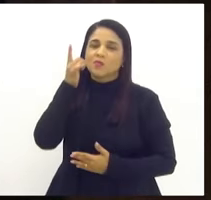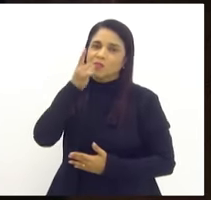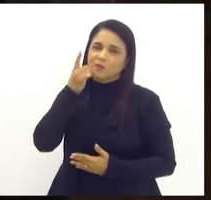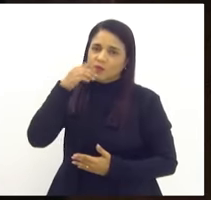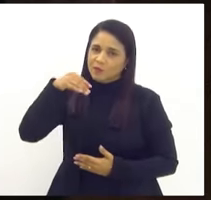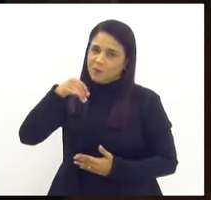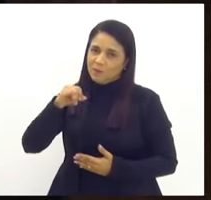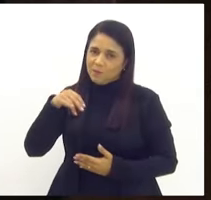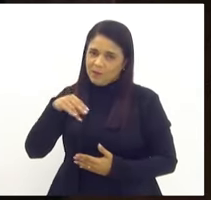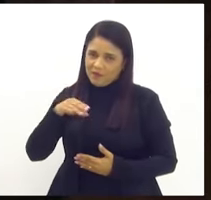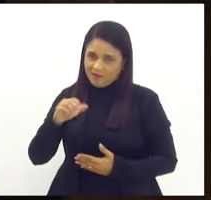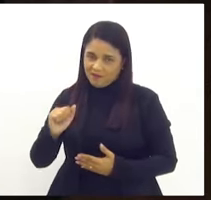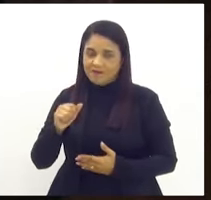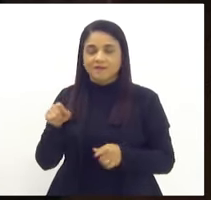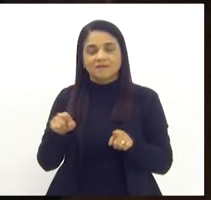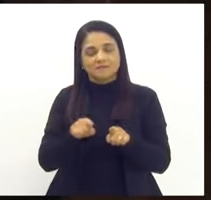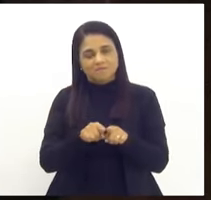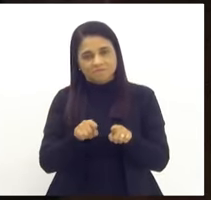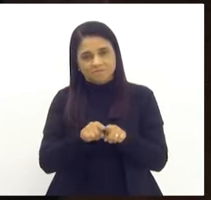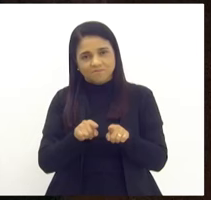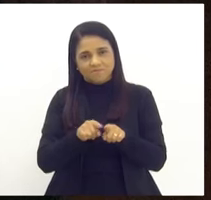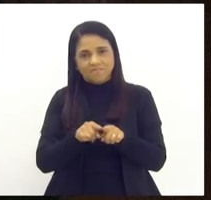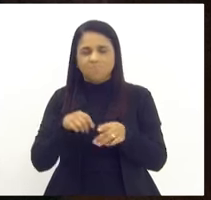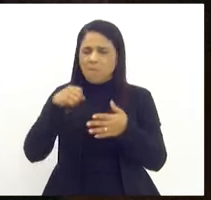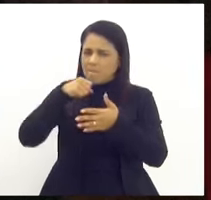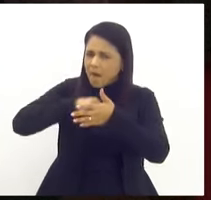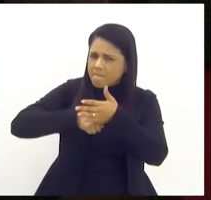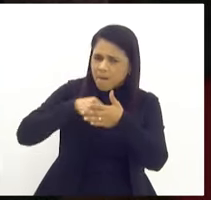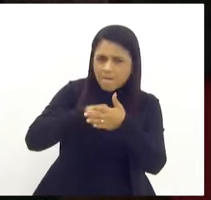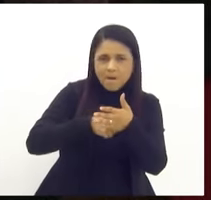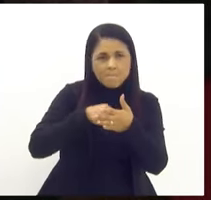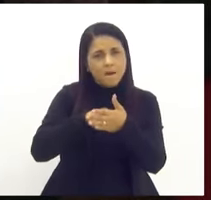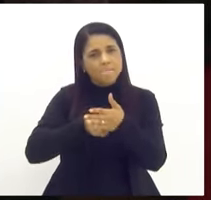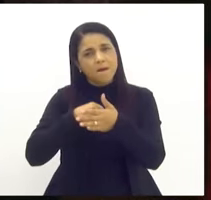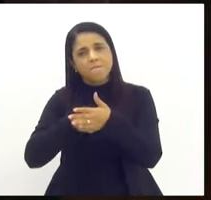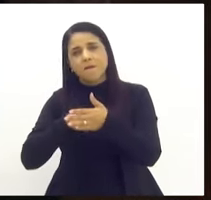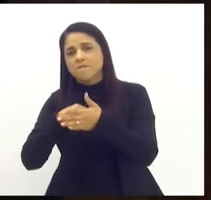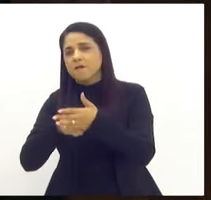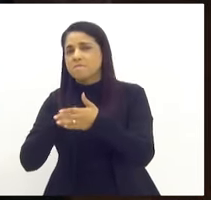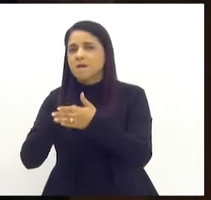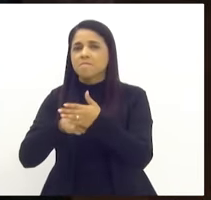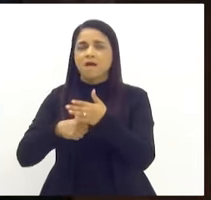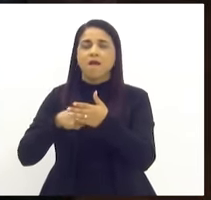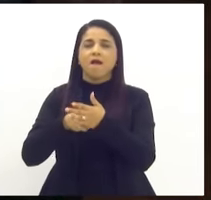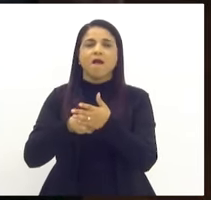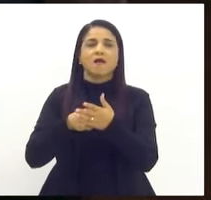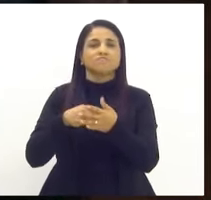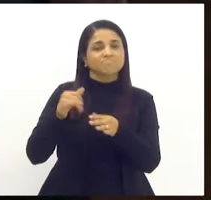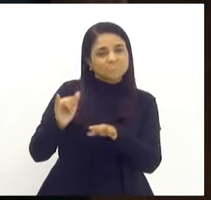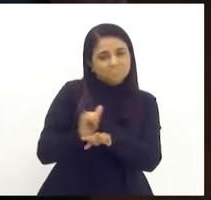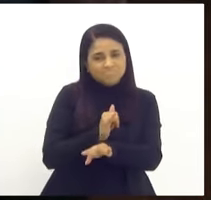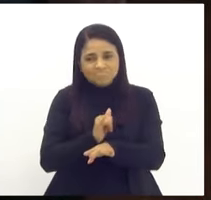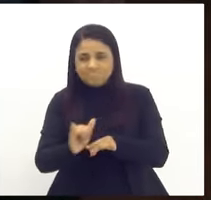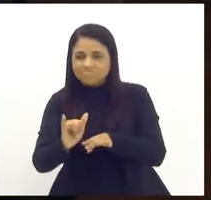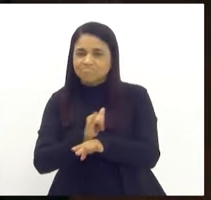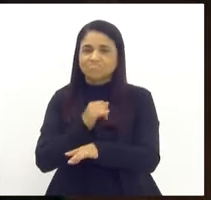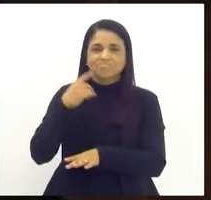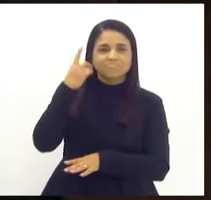Carlos min que também foi um batalhador incansável com a sua habilidade